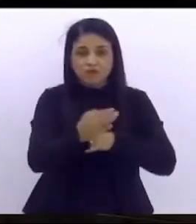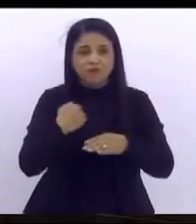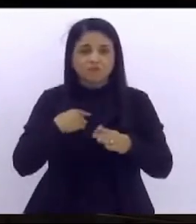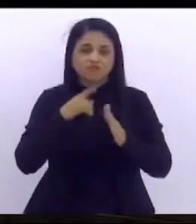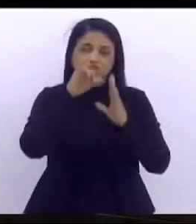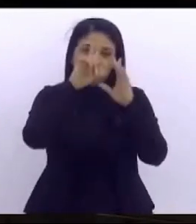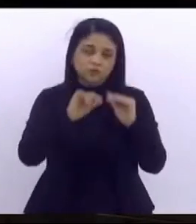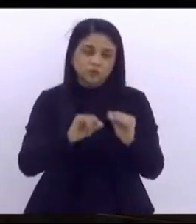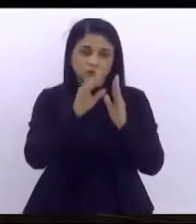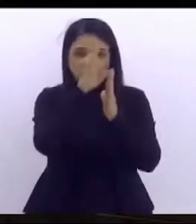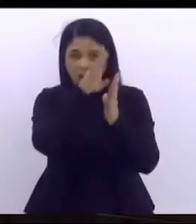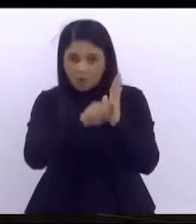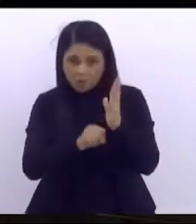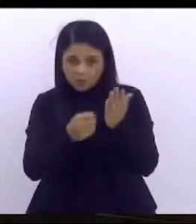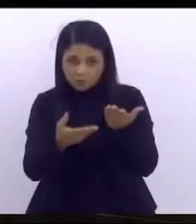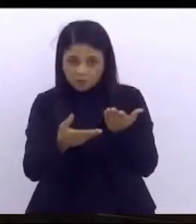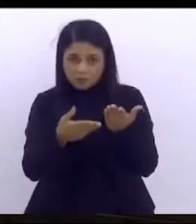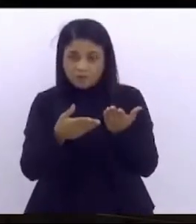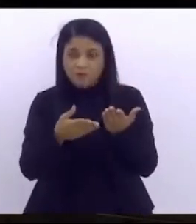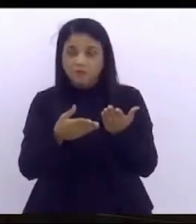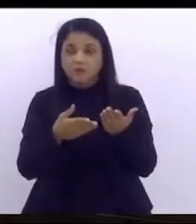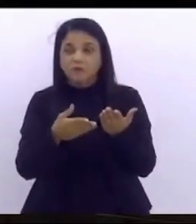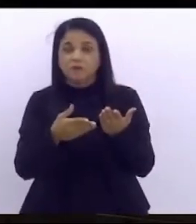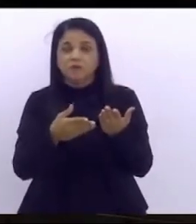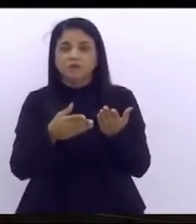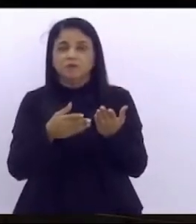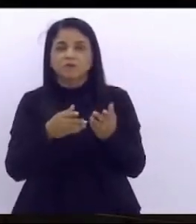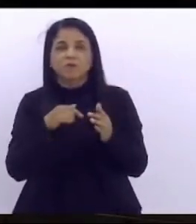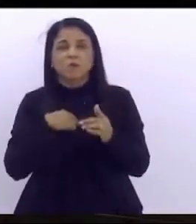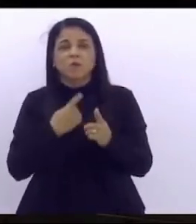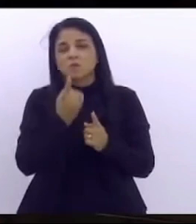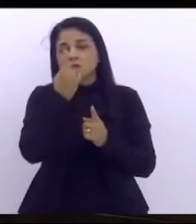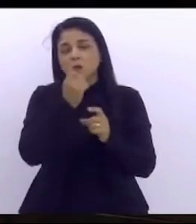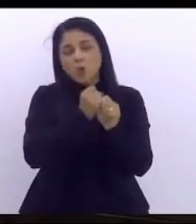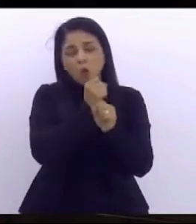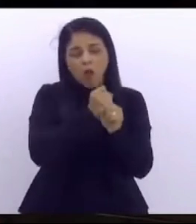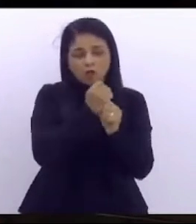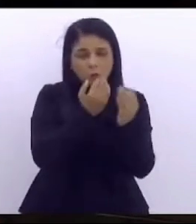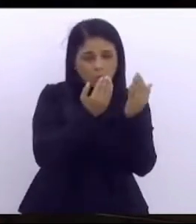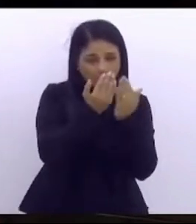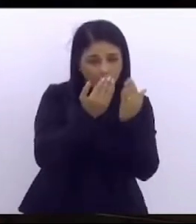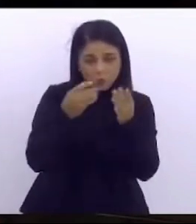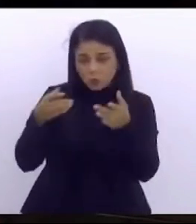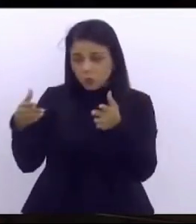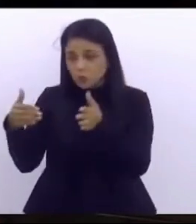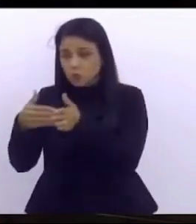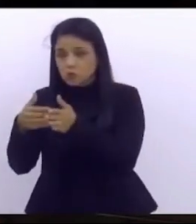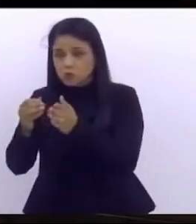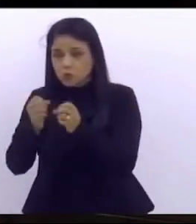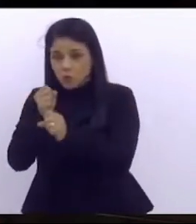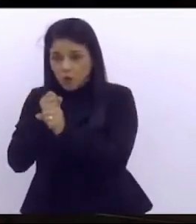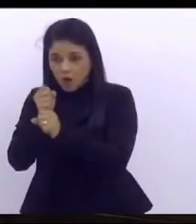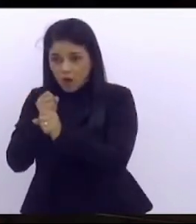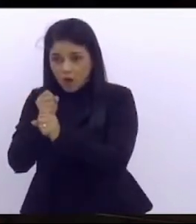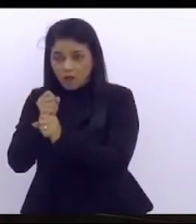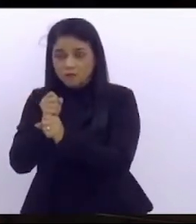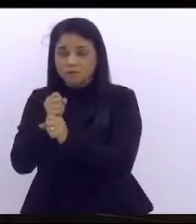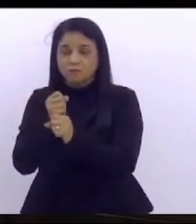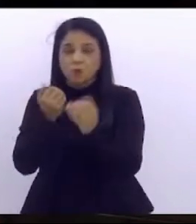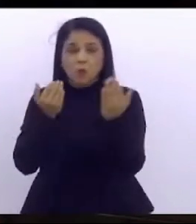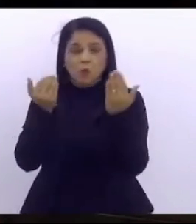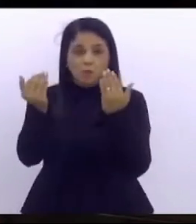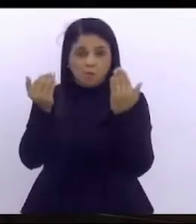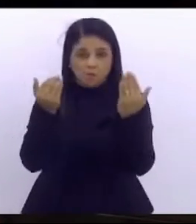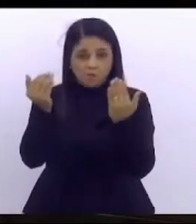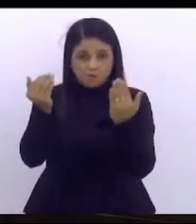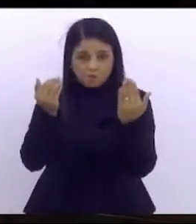de abortos. Né? E aqui eu comparo, claro, o primeiro ano da legalização com o último ano. Portanto, é um método limitado que